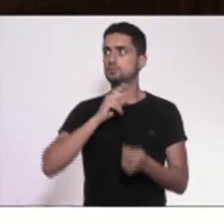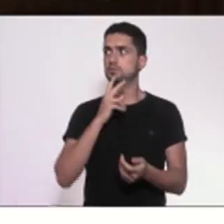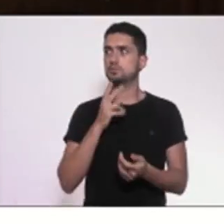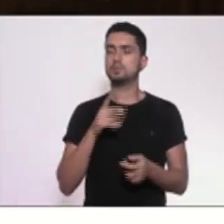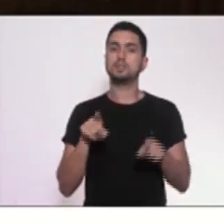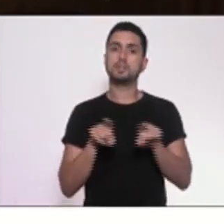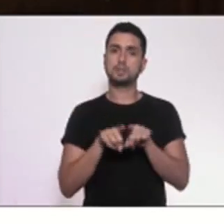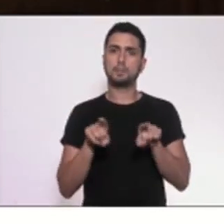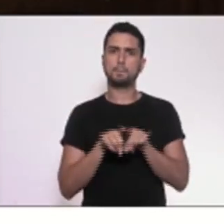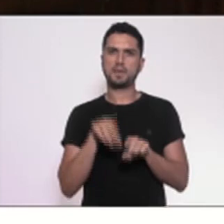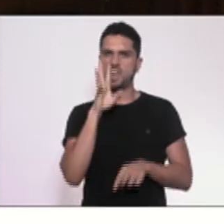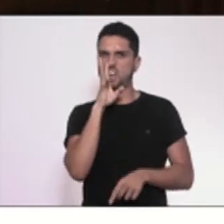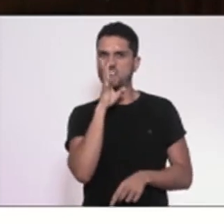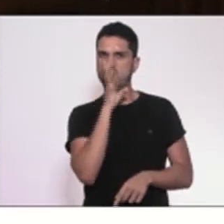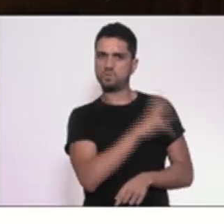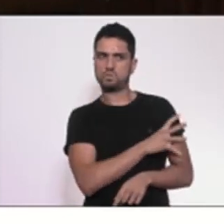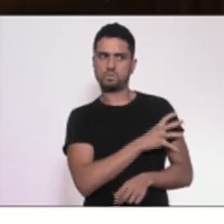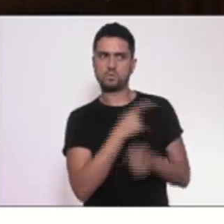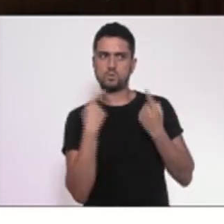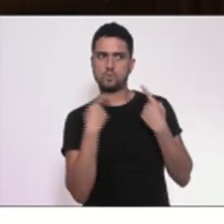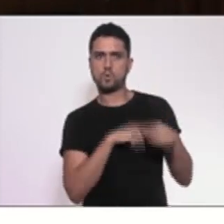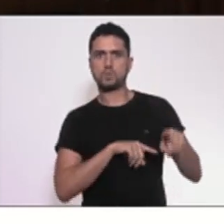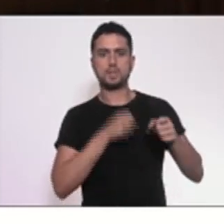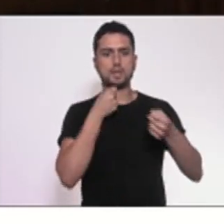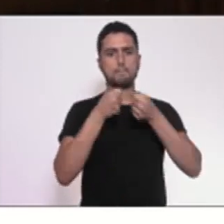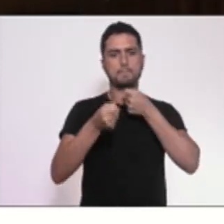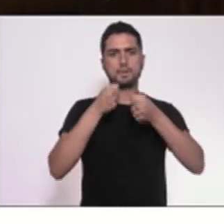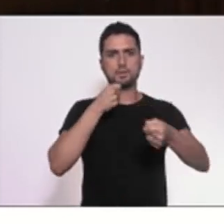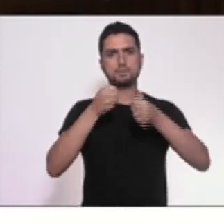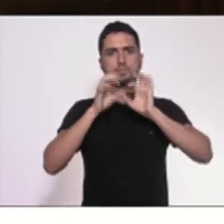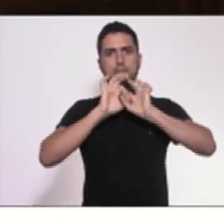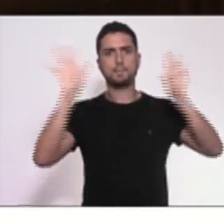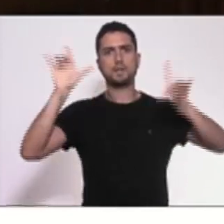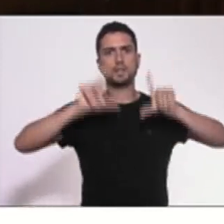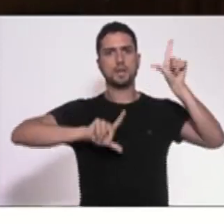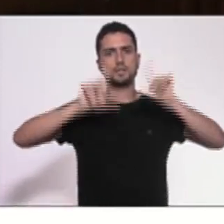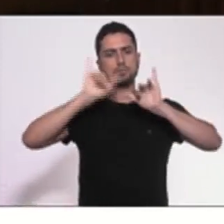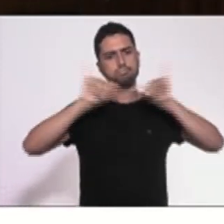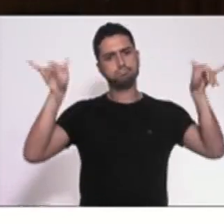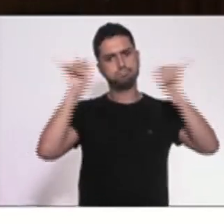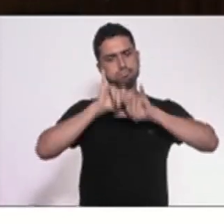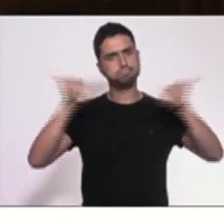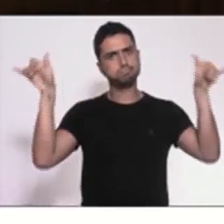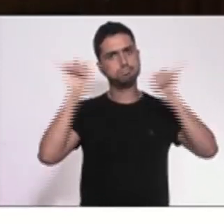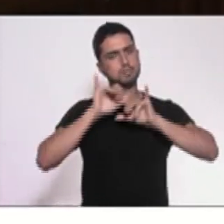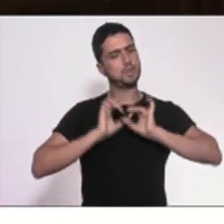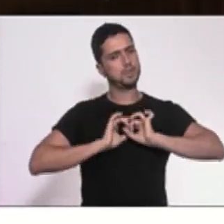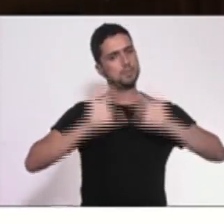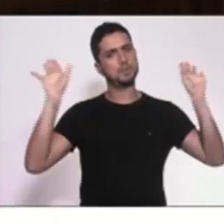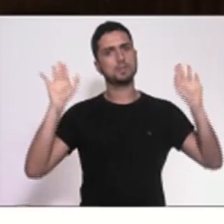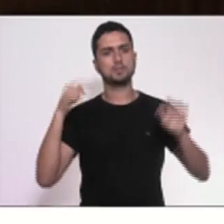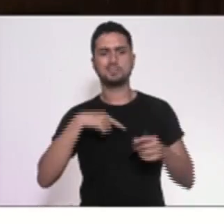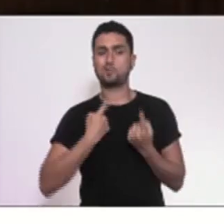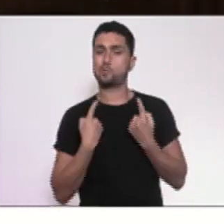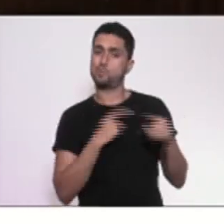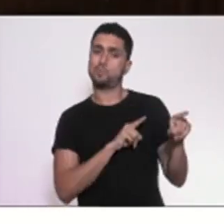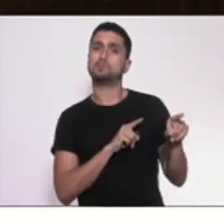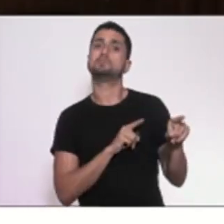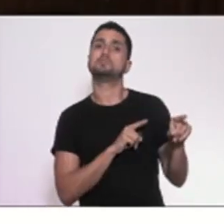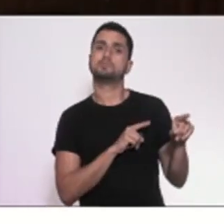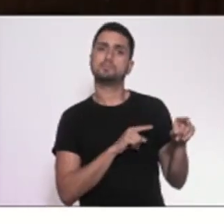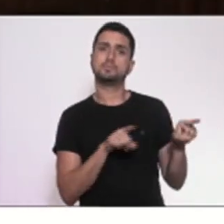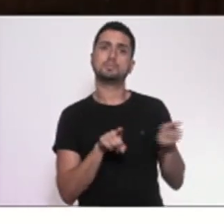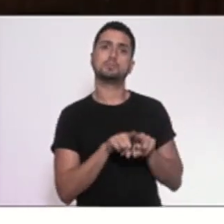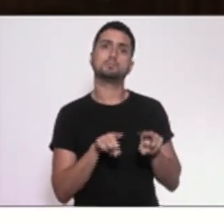a liberdade de imprensa, afrontando as instituições do Estado brasileiro como o Judiciário e como o